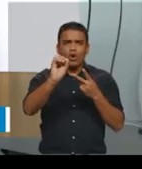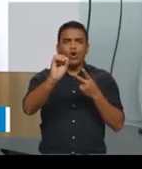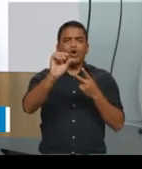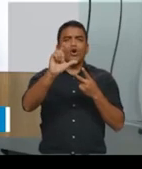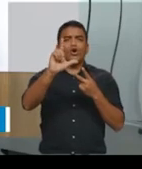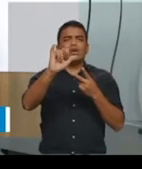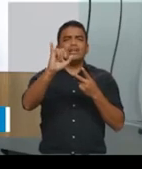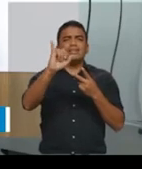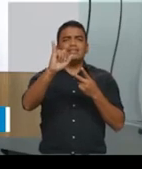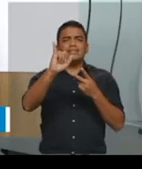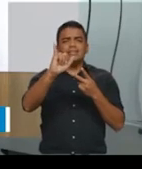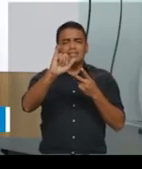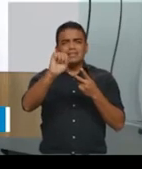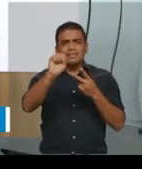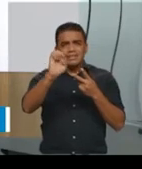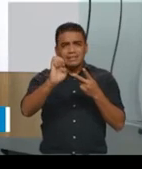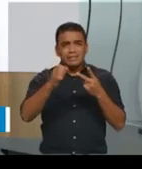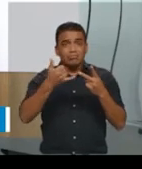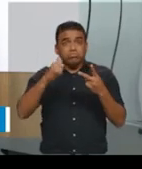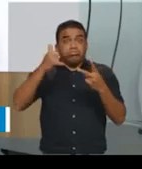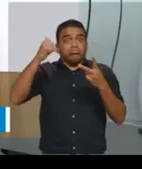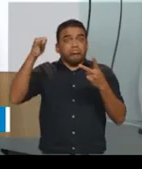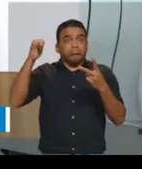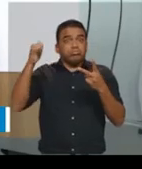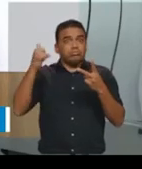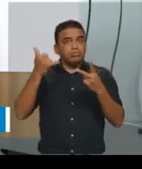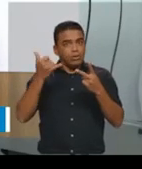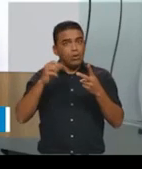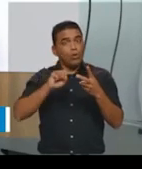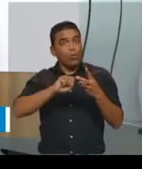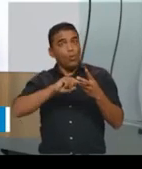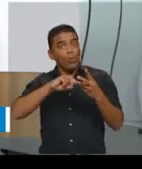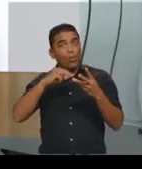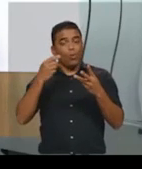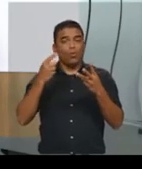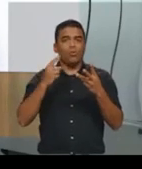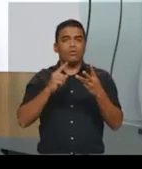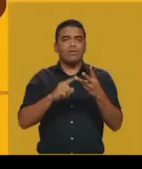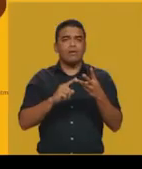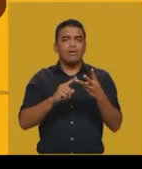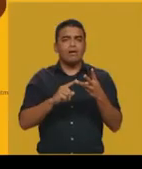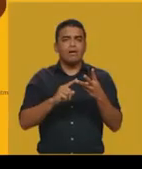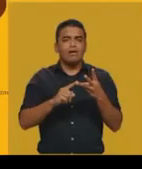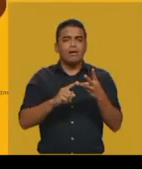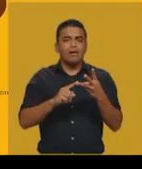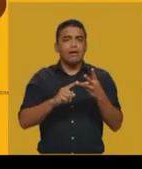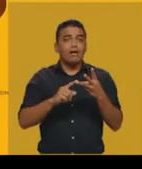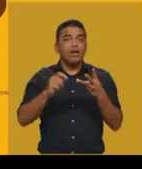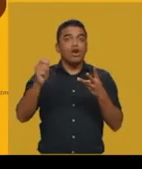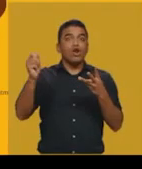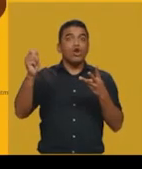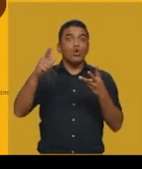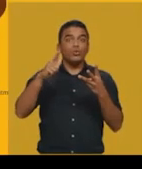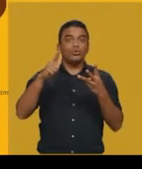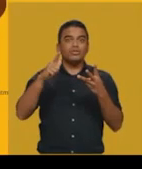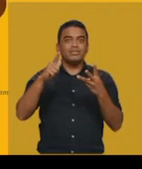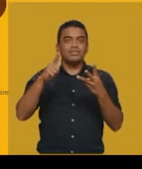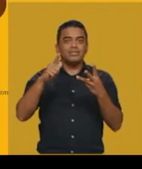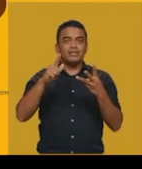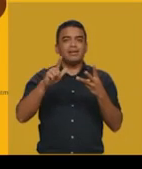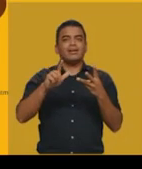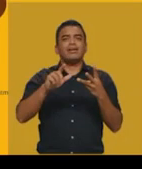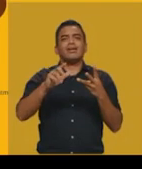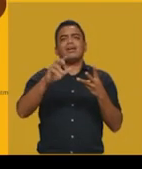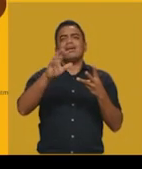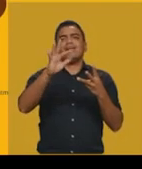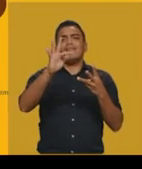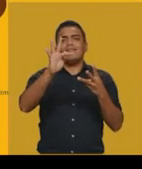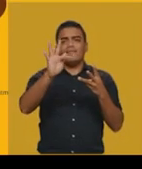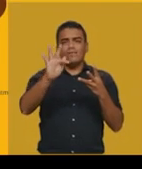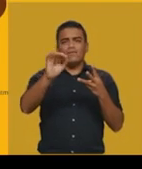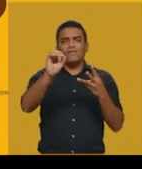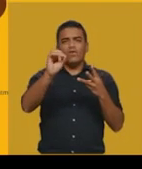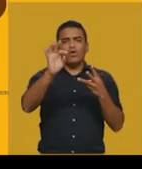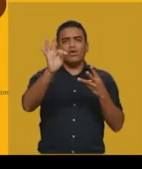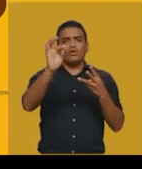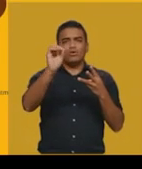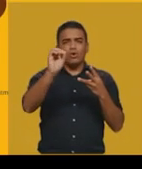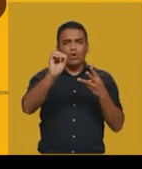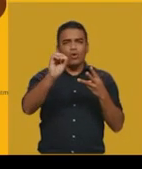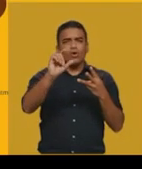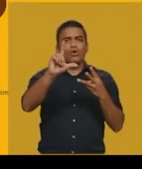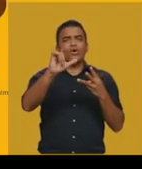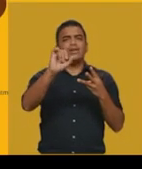corrente elétrica sobre essa reação, ou pela ação da luz, que nós chamamos de fotólise,